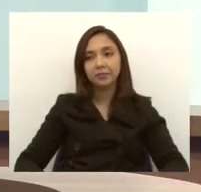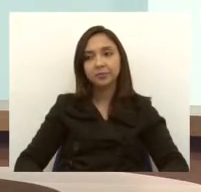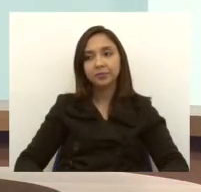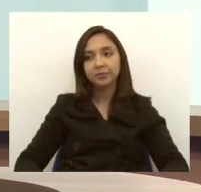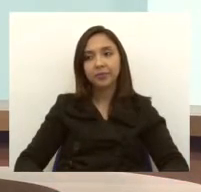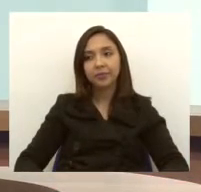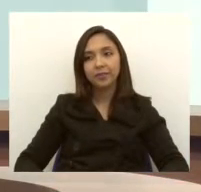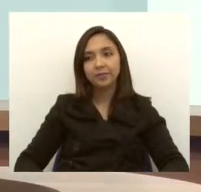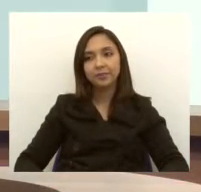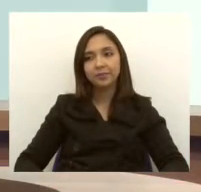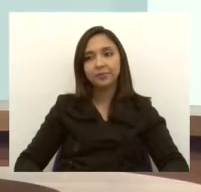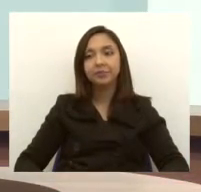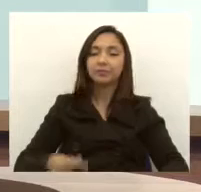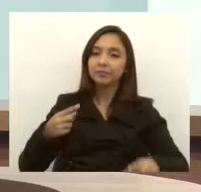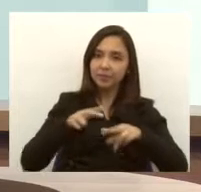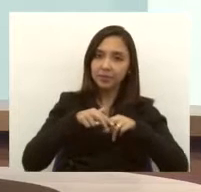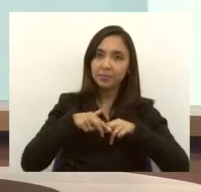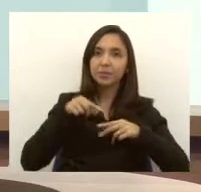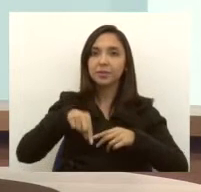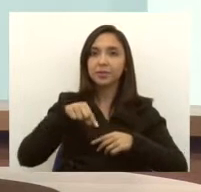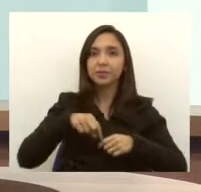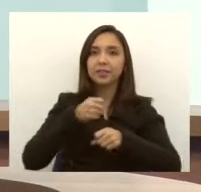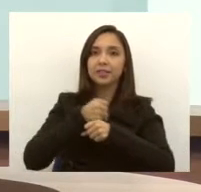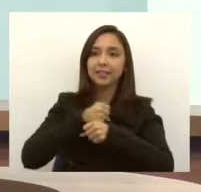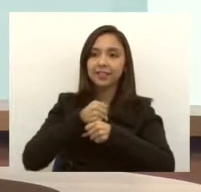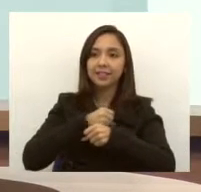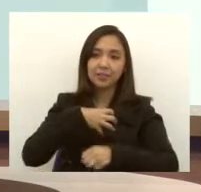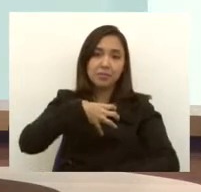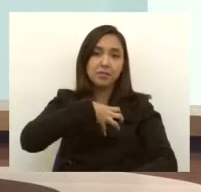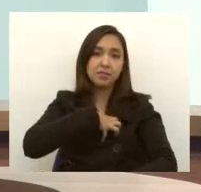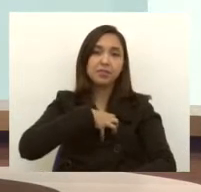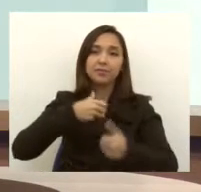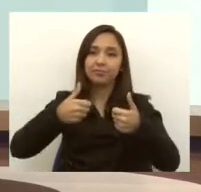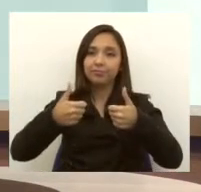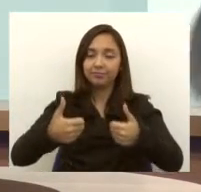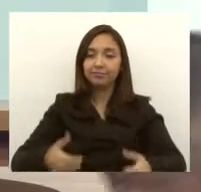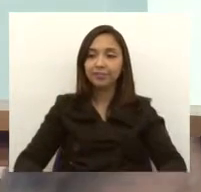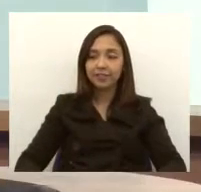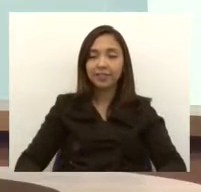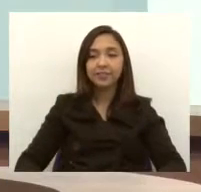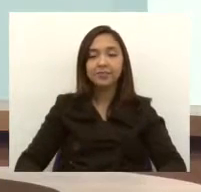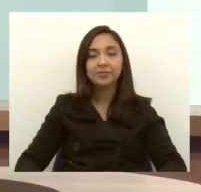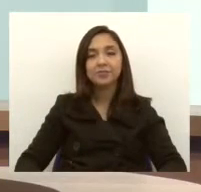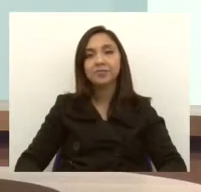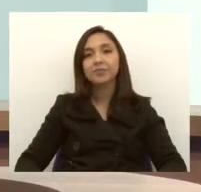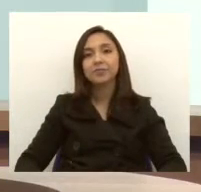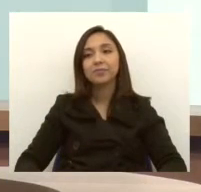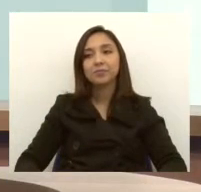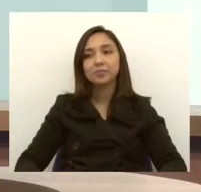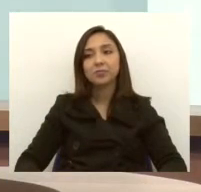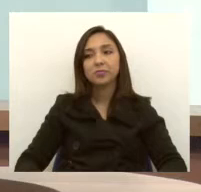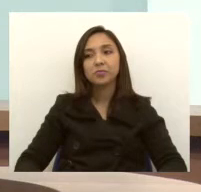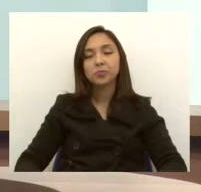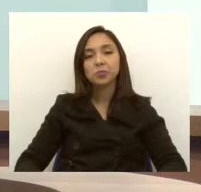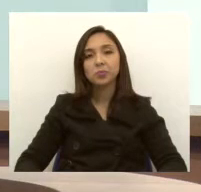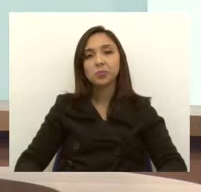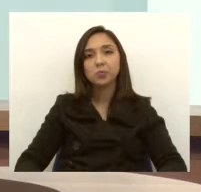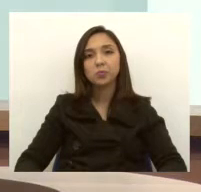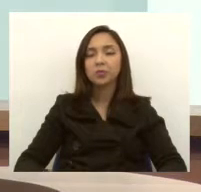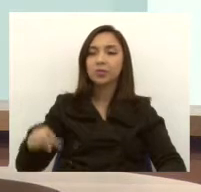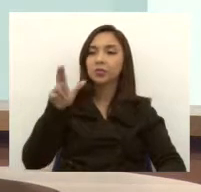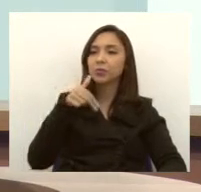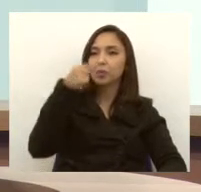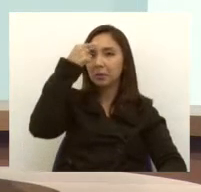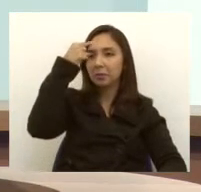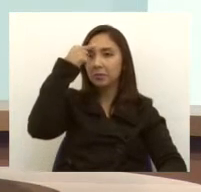do parlamento. Por isso que eu estou aqui tanto tempo, que eu me sinto bem. E jamais pensei